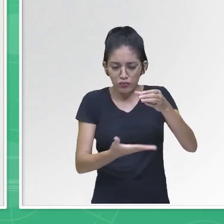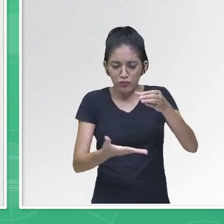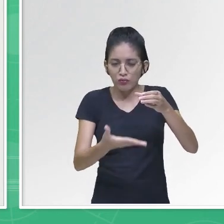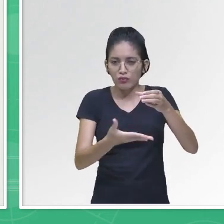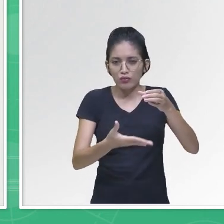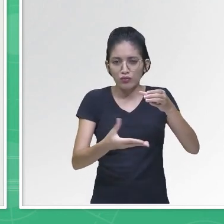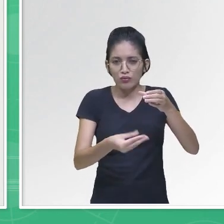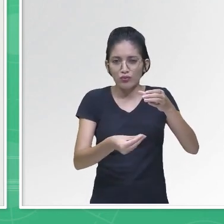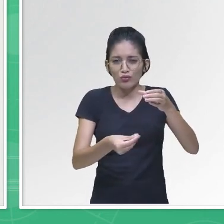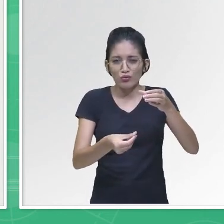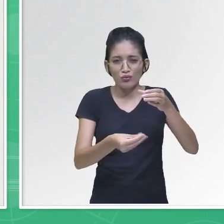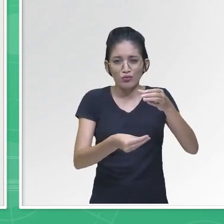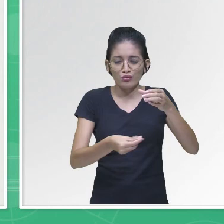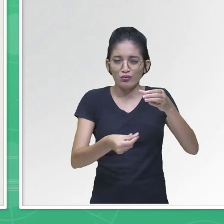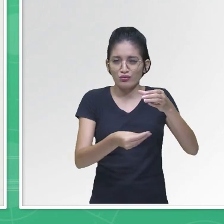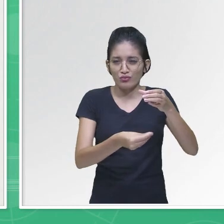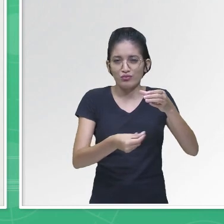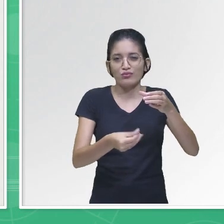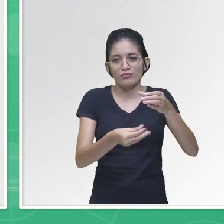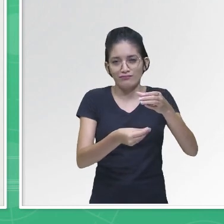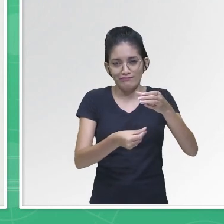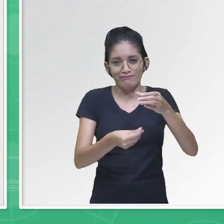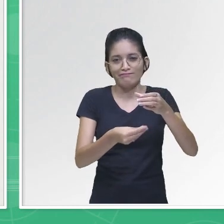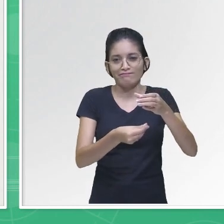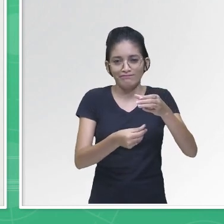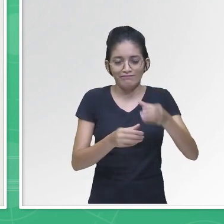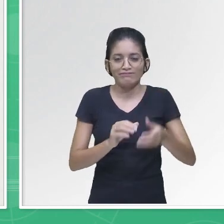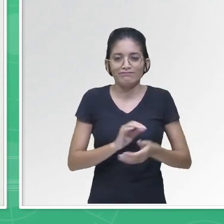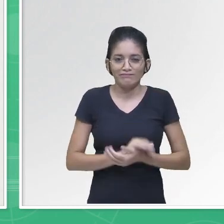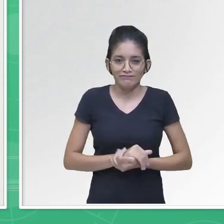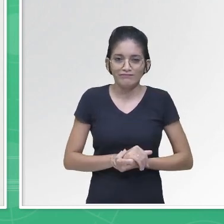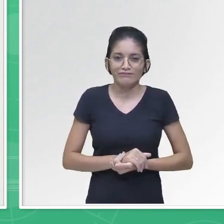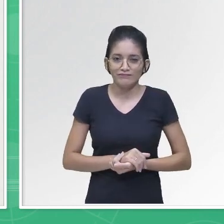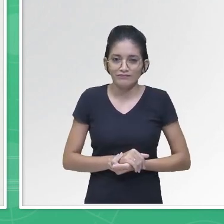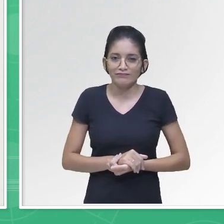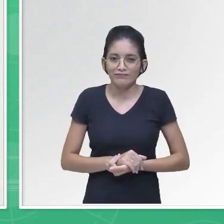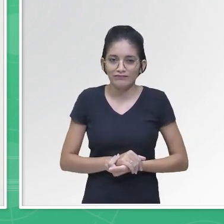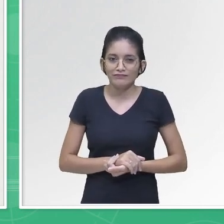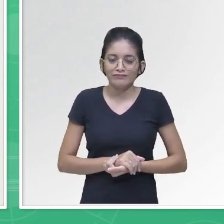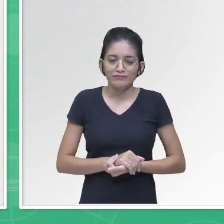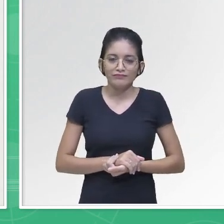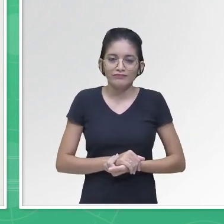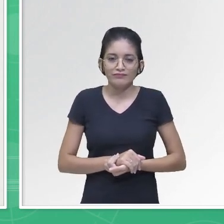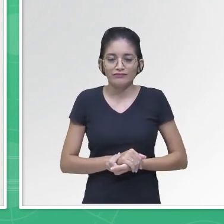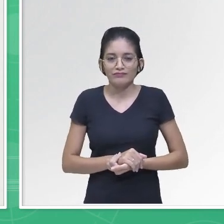ó. Aqui já, ó. Que matou a questão, hein, gente?